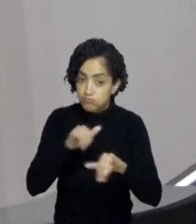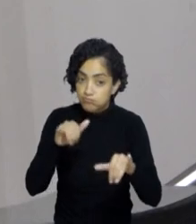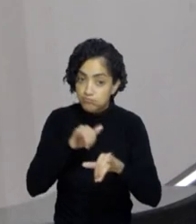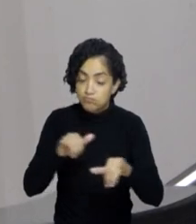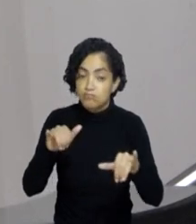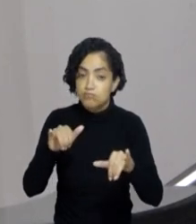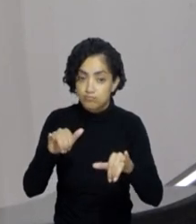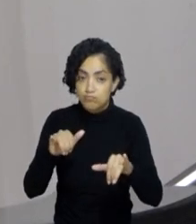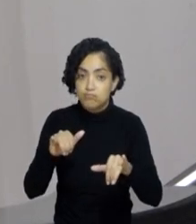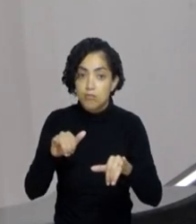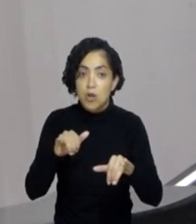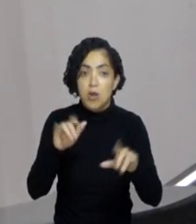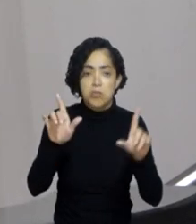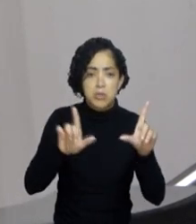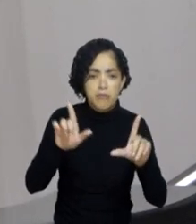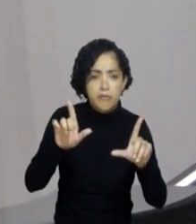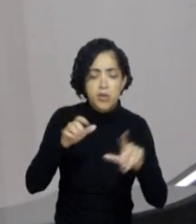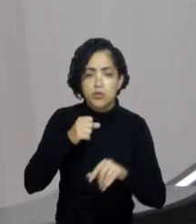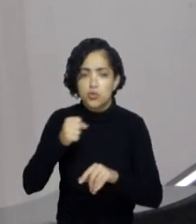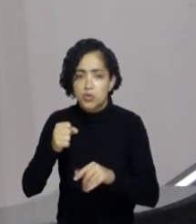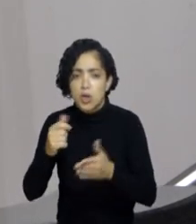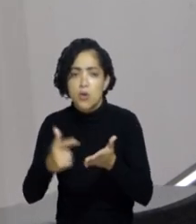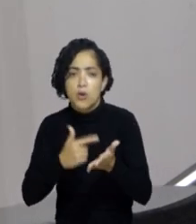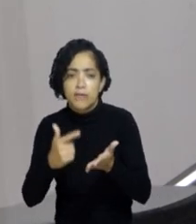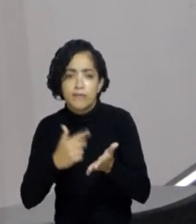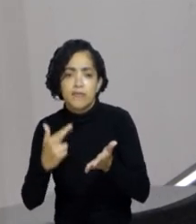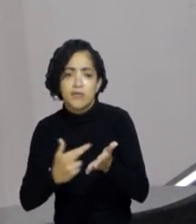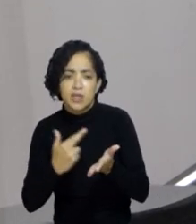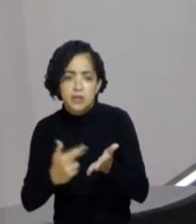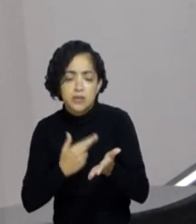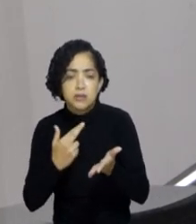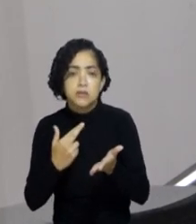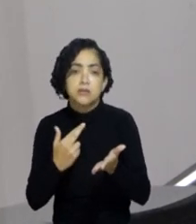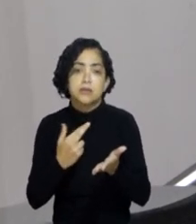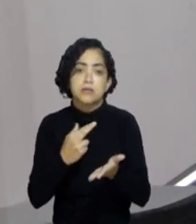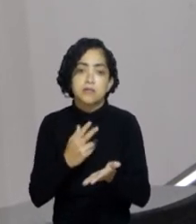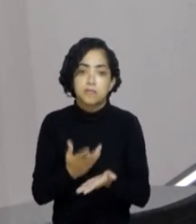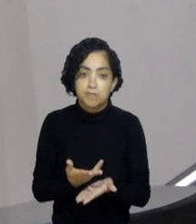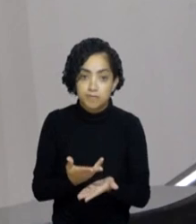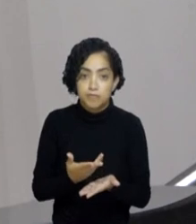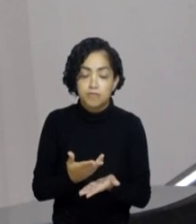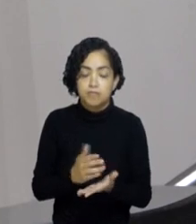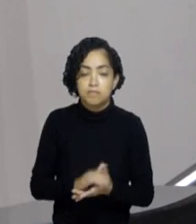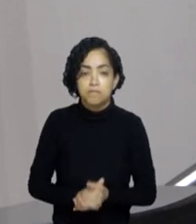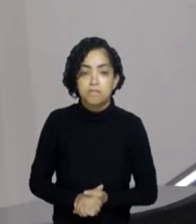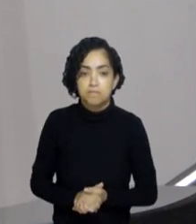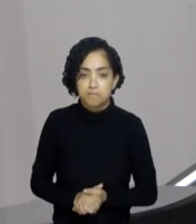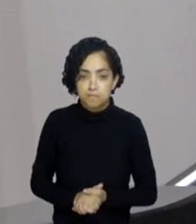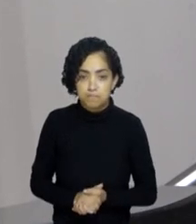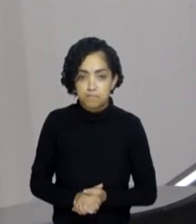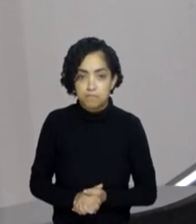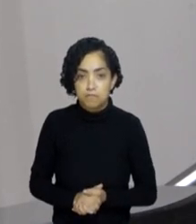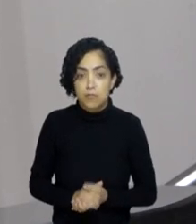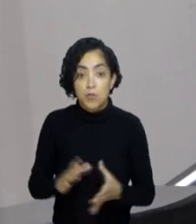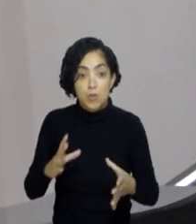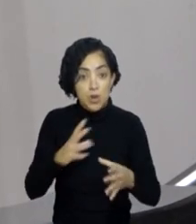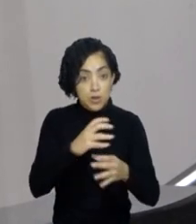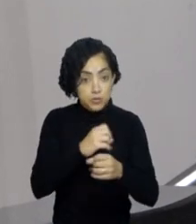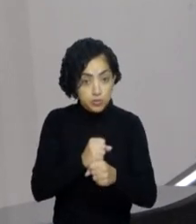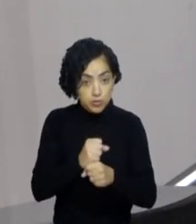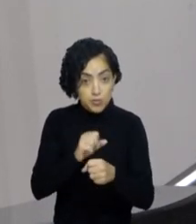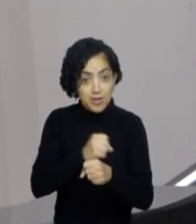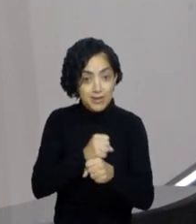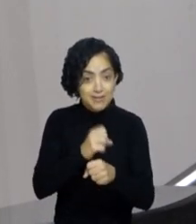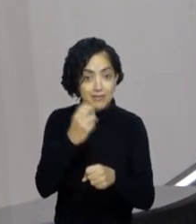TV, digital, jornal, revista, rádio, mídia exterior e sempre o que mais vier. Ao completarmos 35 anos,